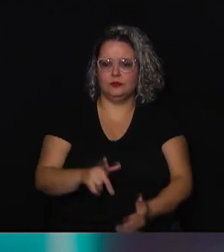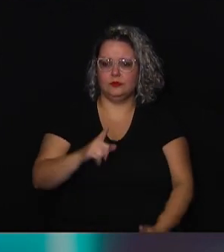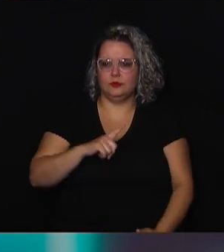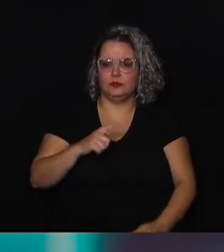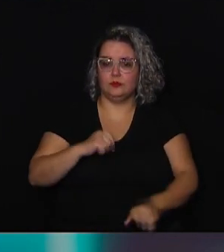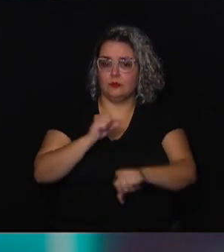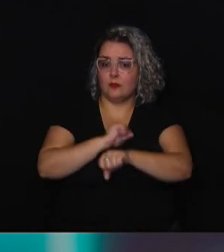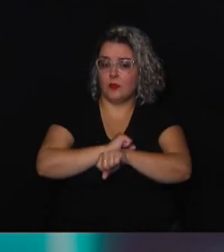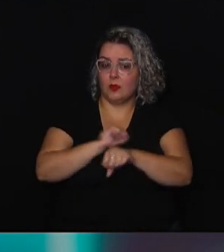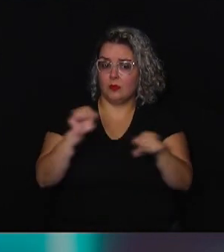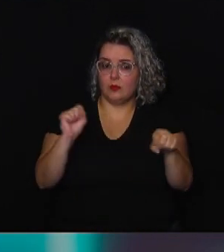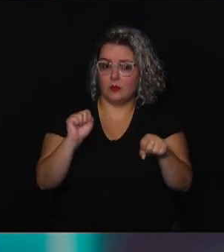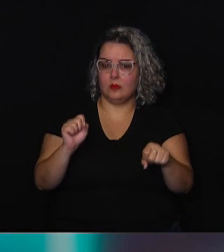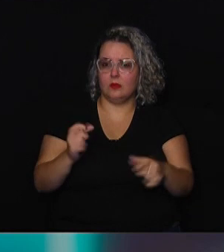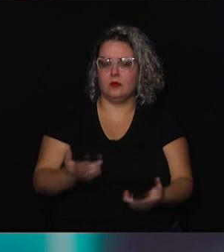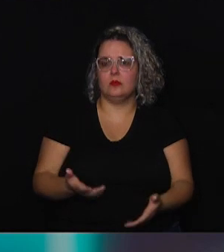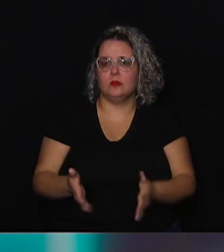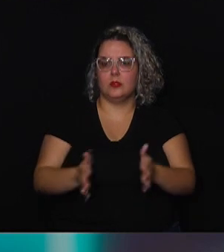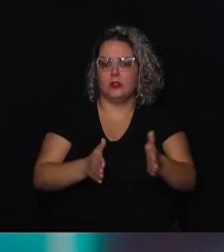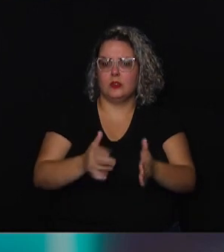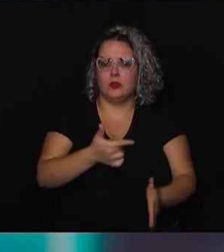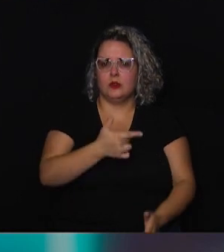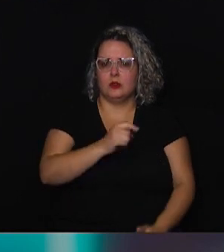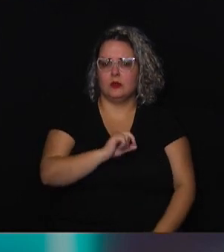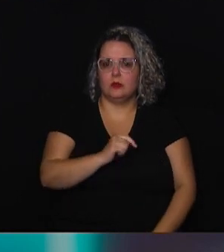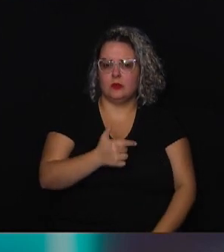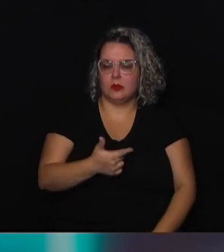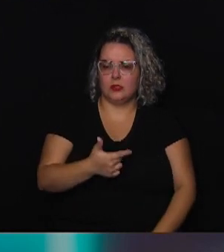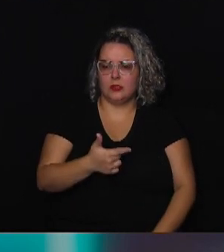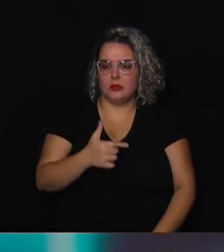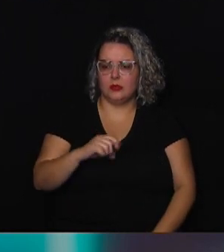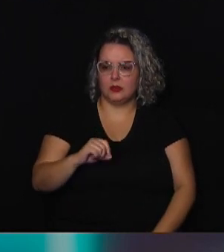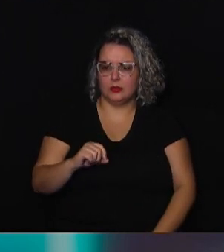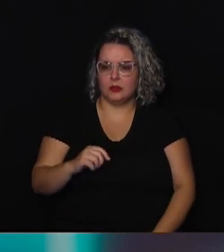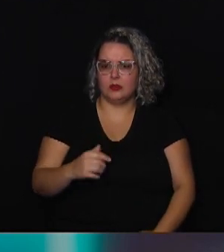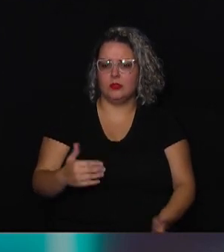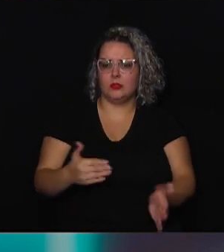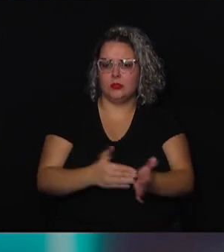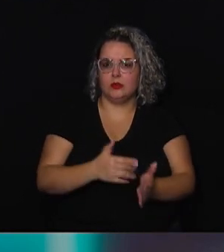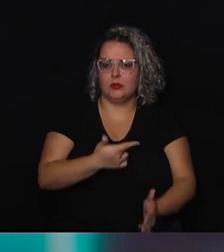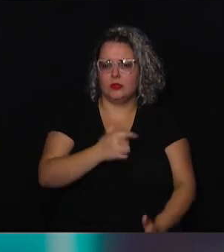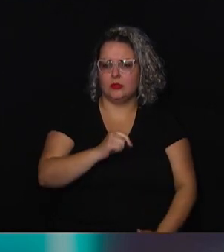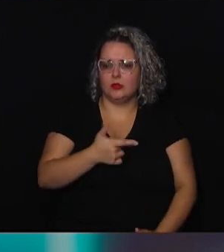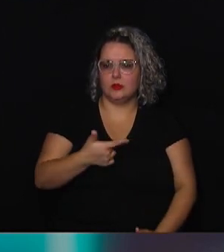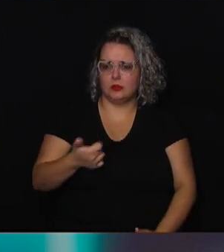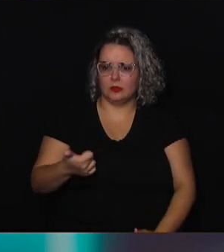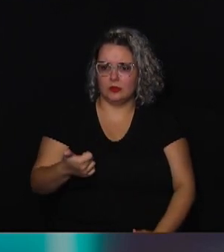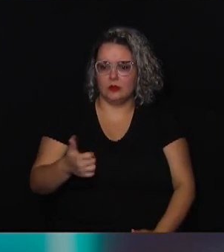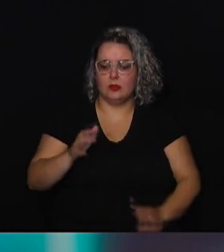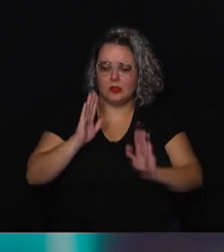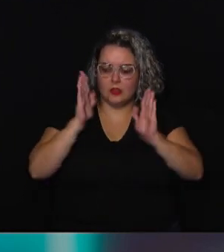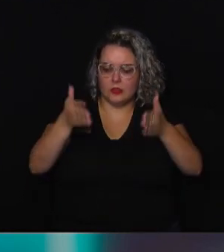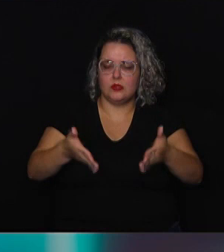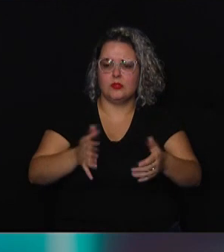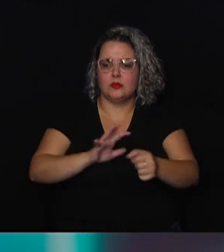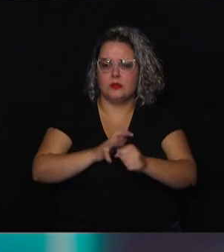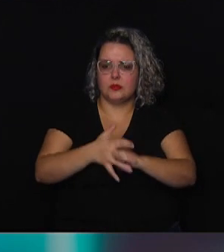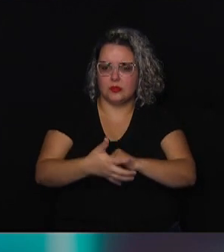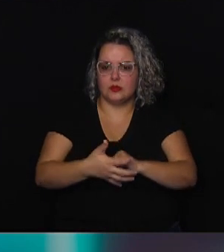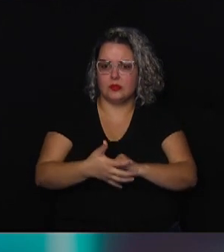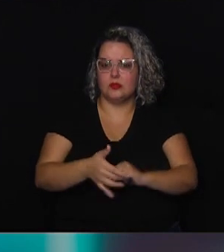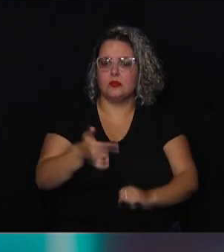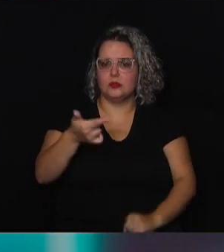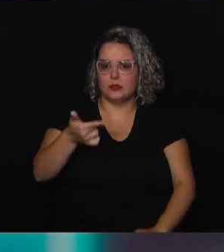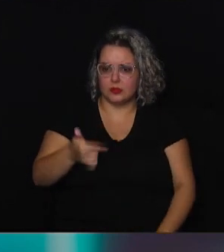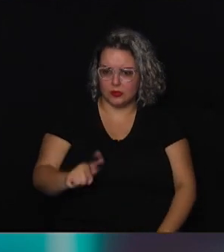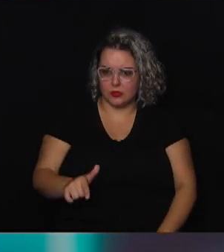dessas internações em 2020 e 2021, diretamente relacionada ao Covid, e que a gente permanece